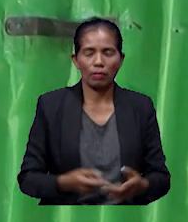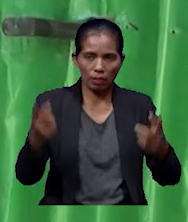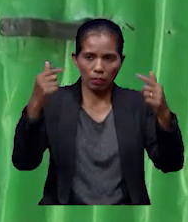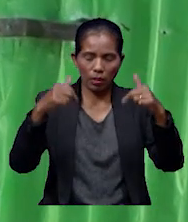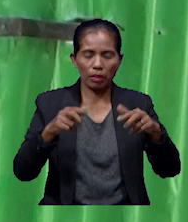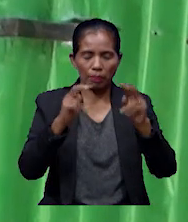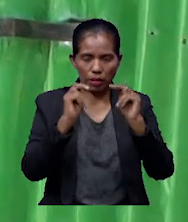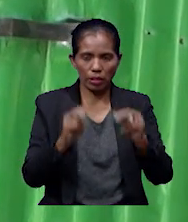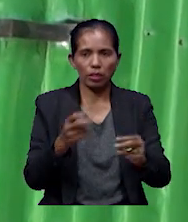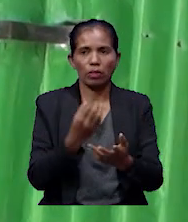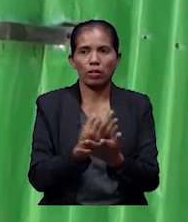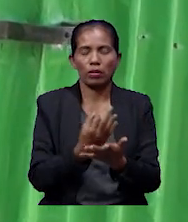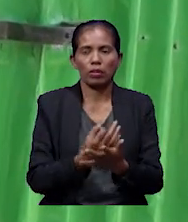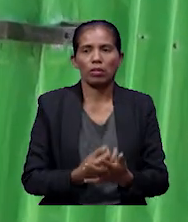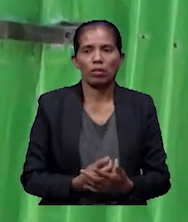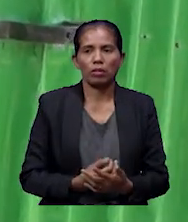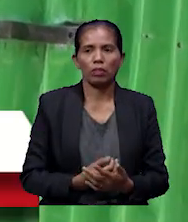ta, sebelah karet antau